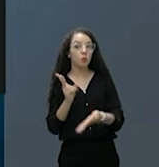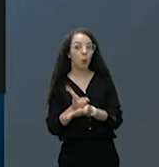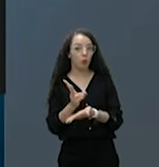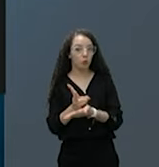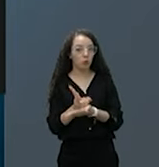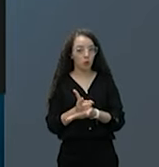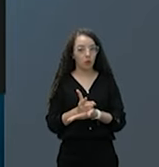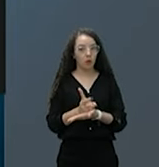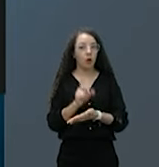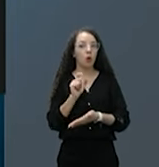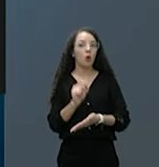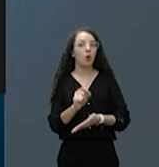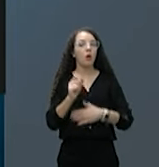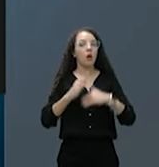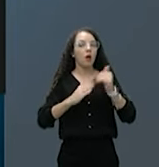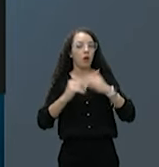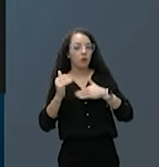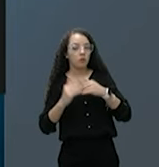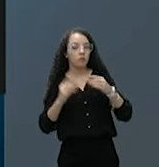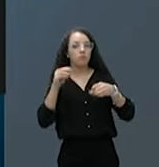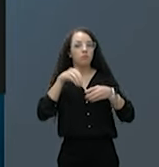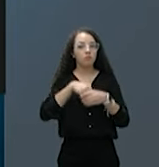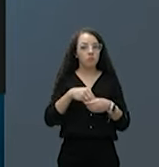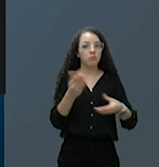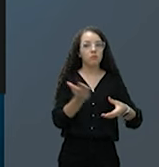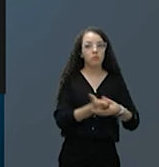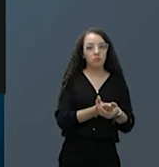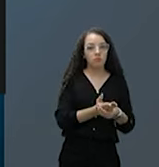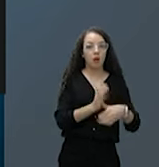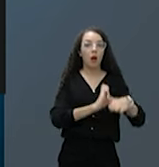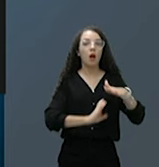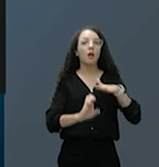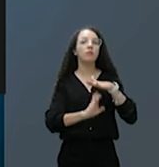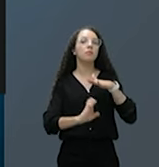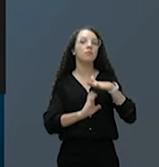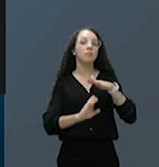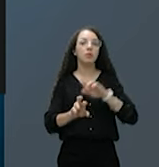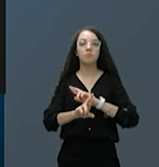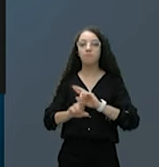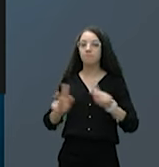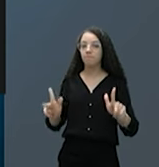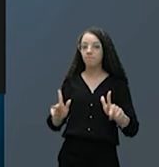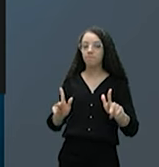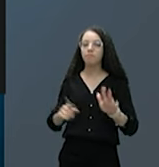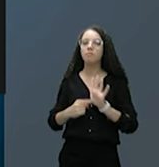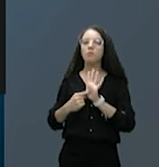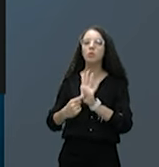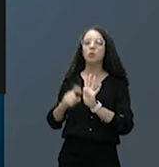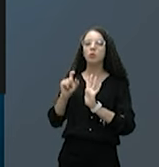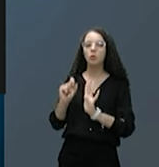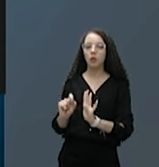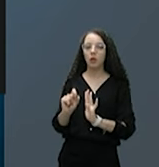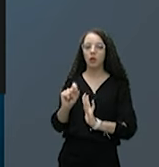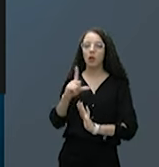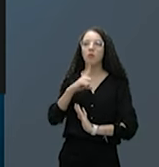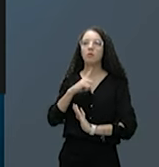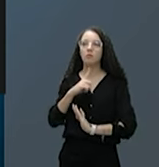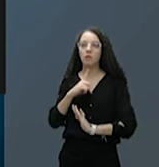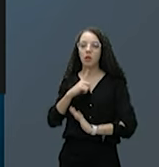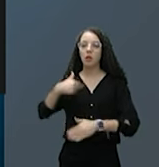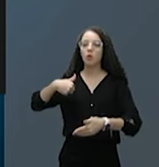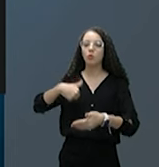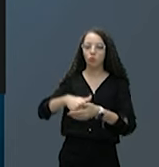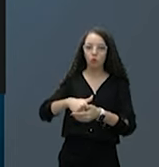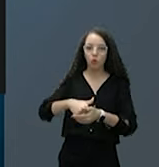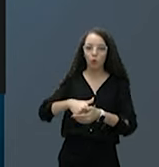estaria prescrito. As empresas, por sua vez, suscitam que ela lança o jogo no ano subsequente é lançado